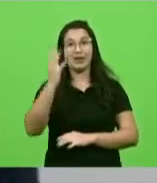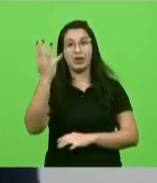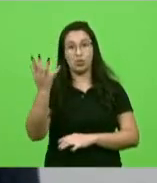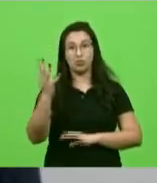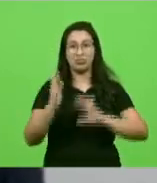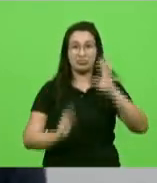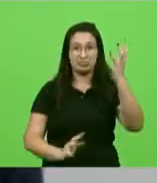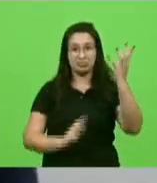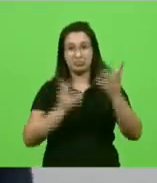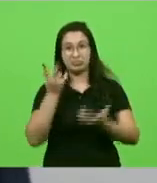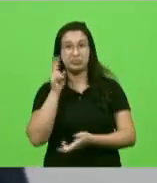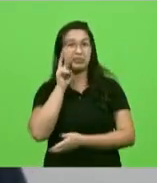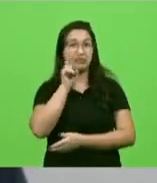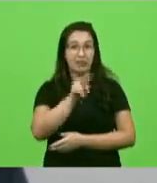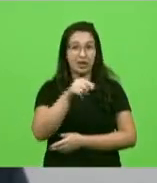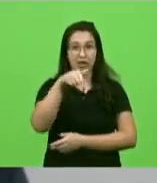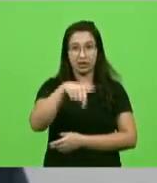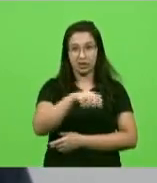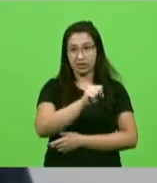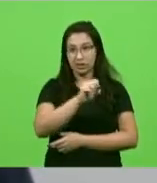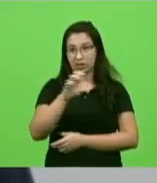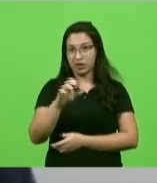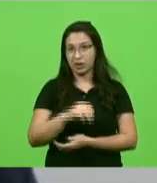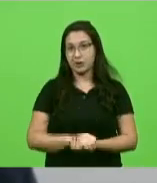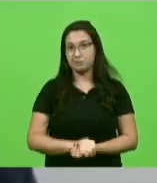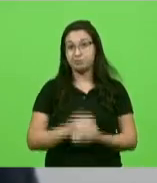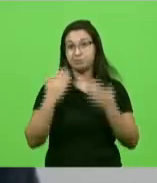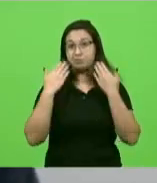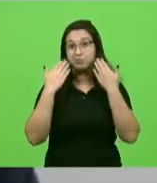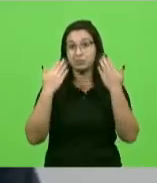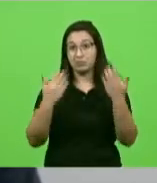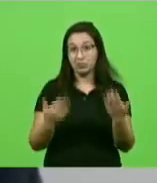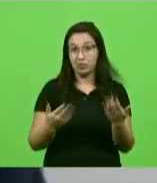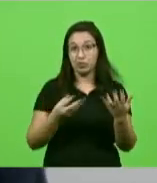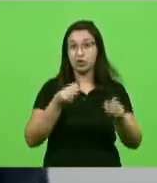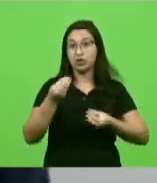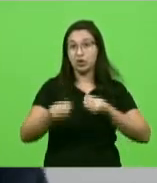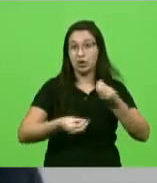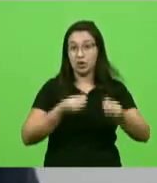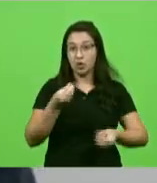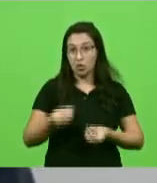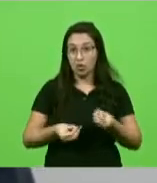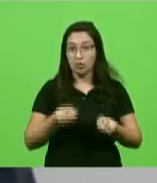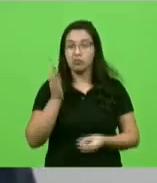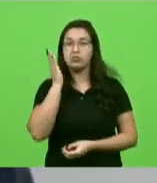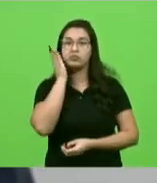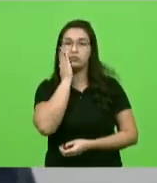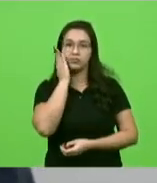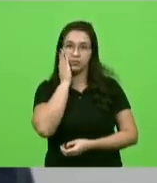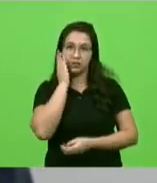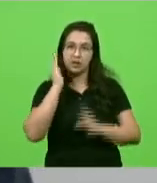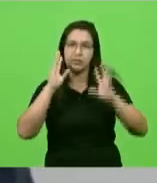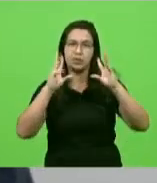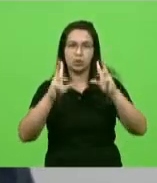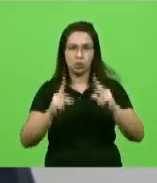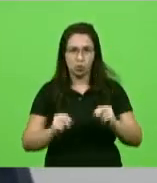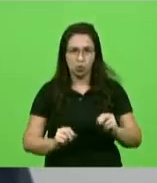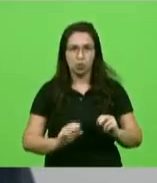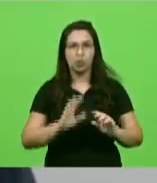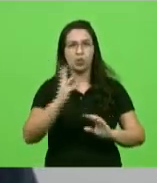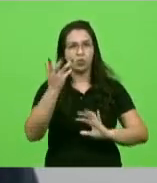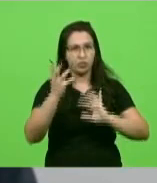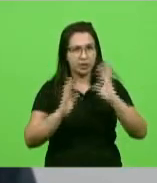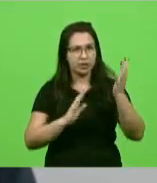estamos lidando em Santa Catarina, demarcando, por óbvio, aqui a ciência de tudo o que